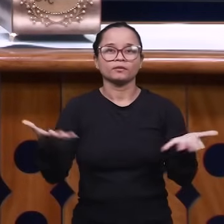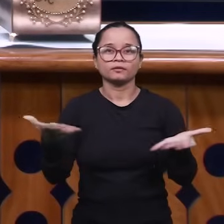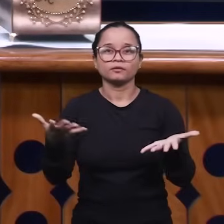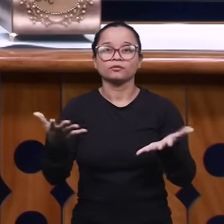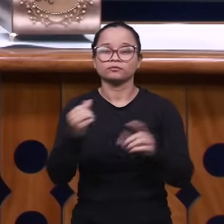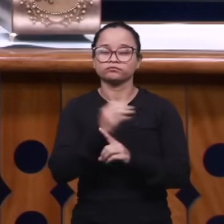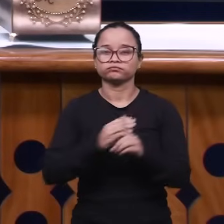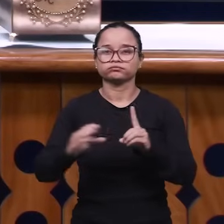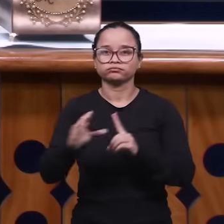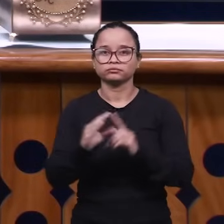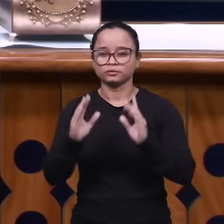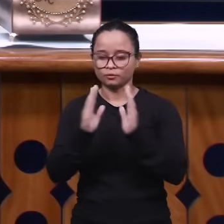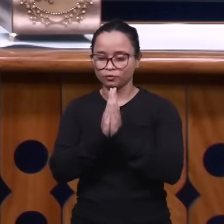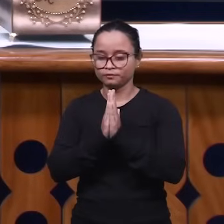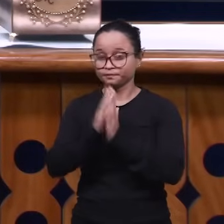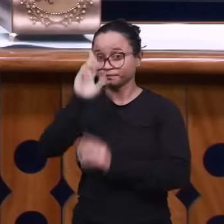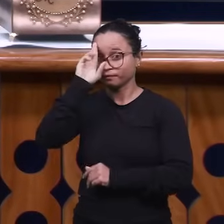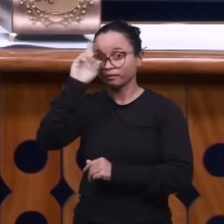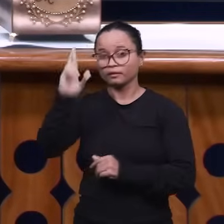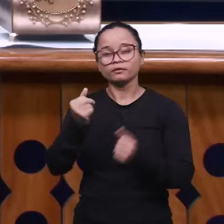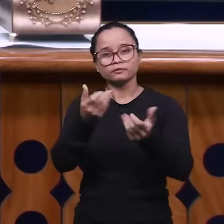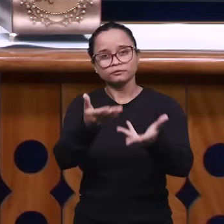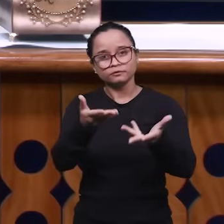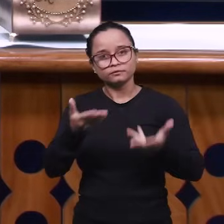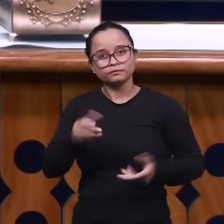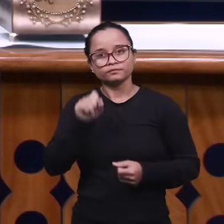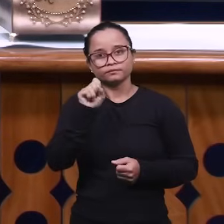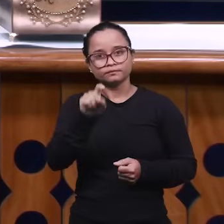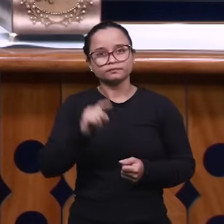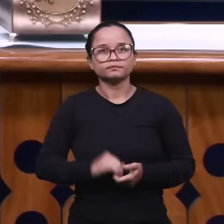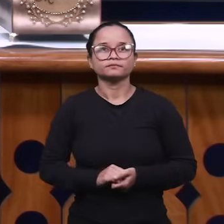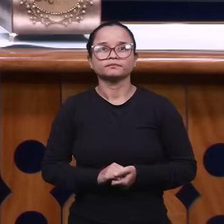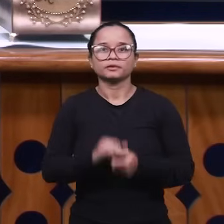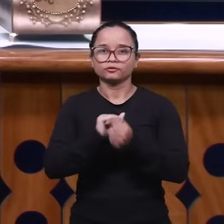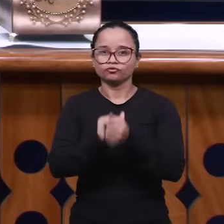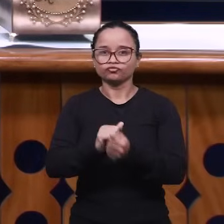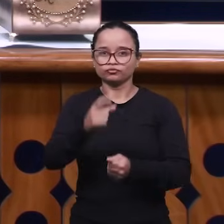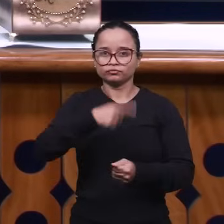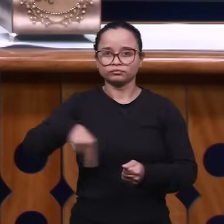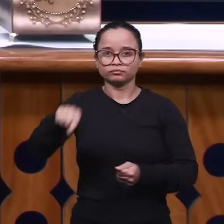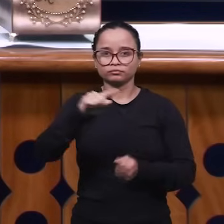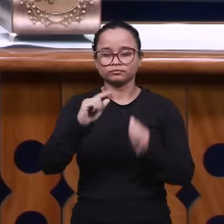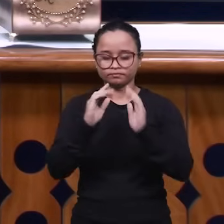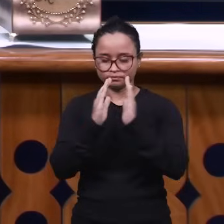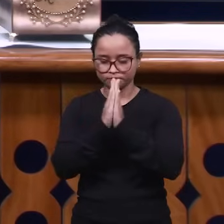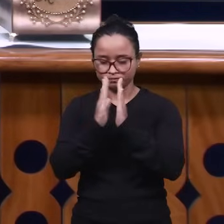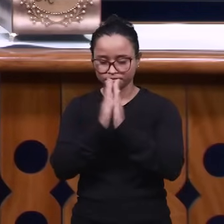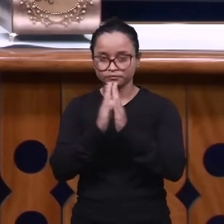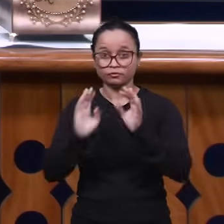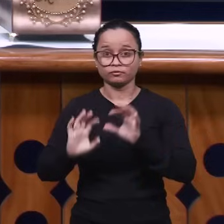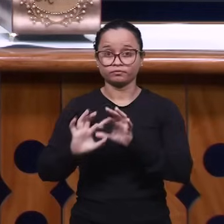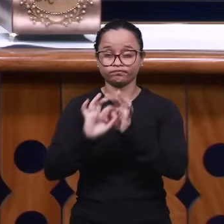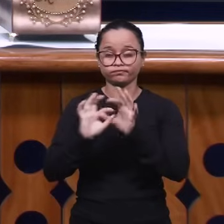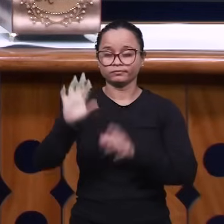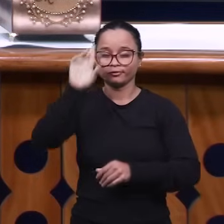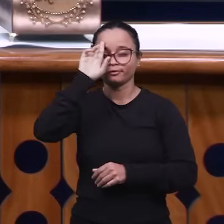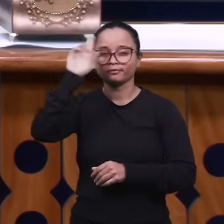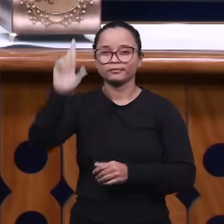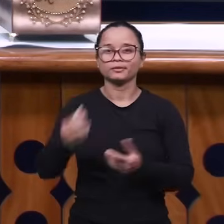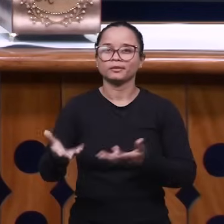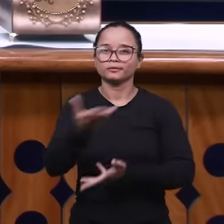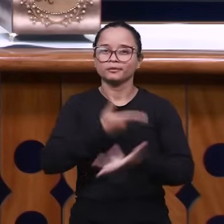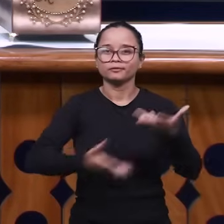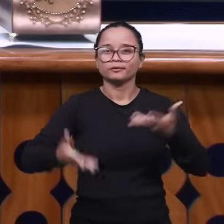este culto fazendo uma oração ao Senhor. E te convidamos para acompanhar conosco esta oração, estar em comunhão com o Senhor,